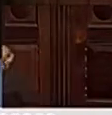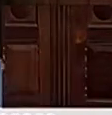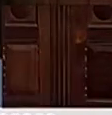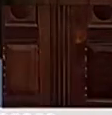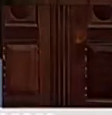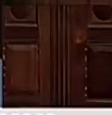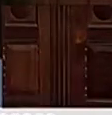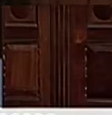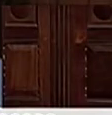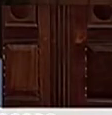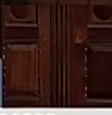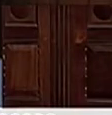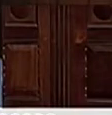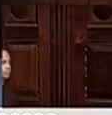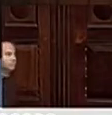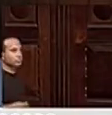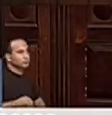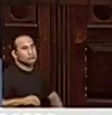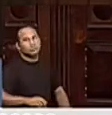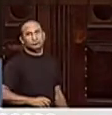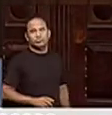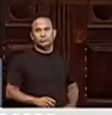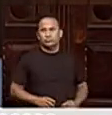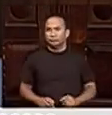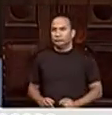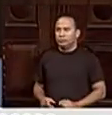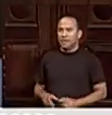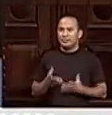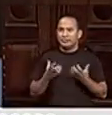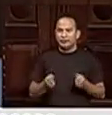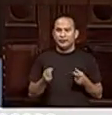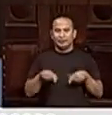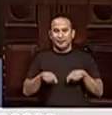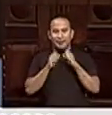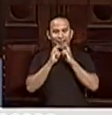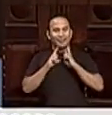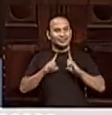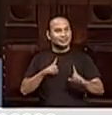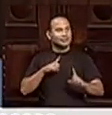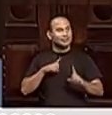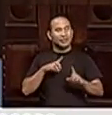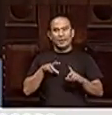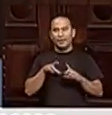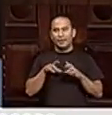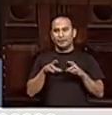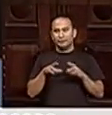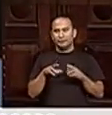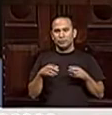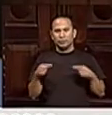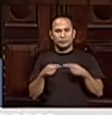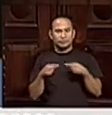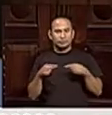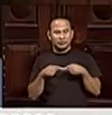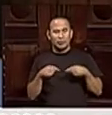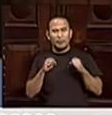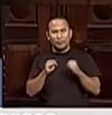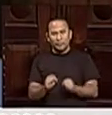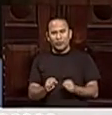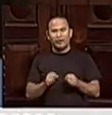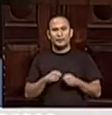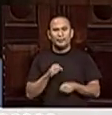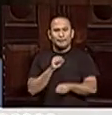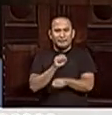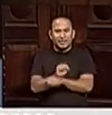Baixada Fluminense. É inadmissível. E essa Casa Legislativa tem relação com isso. Ela pode estabelecer um